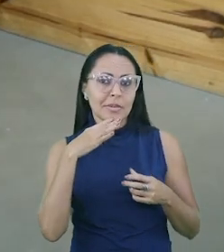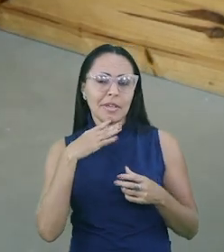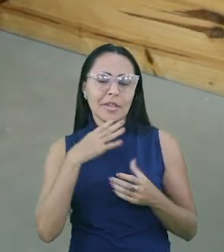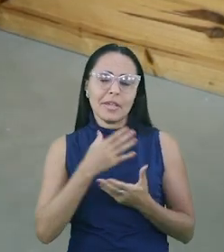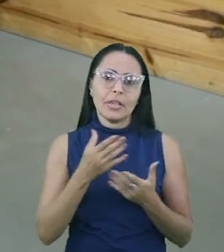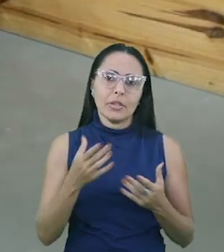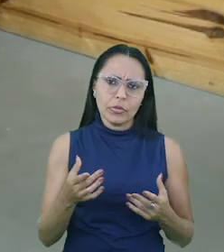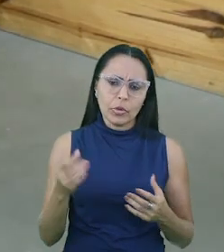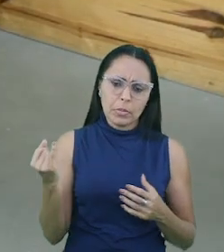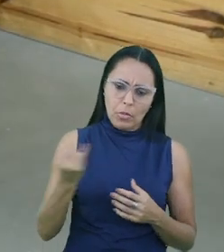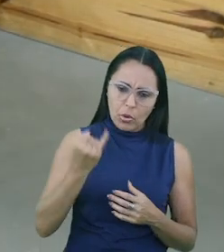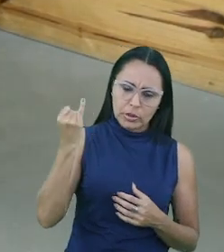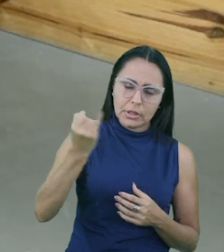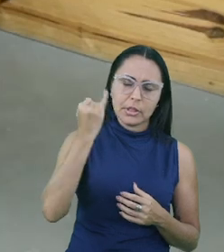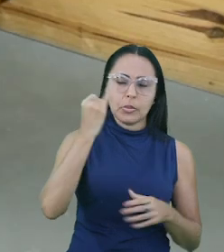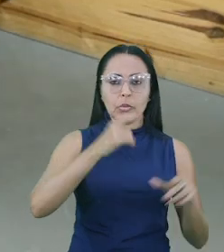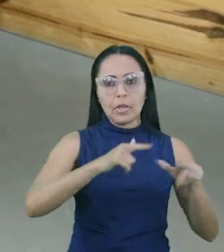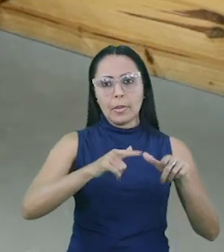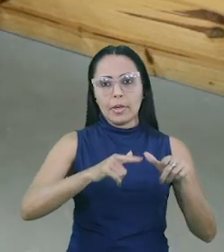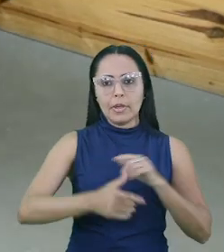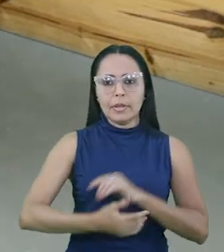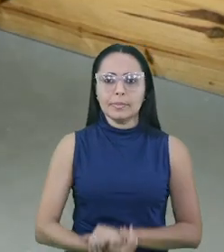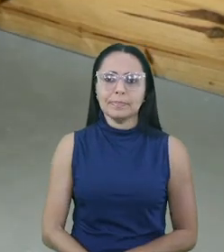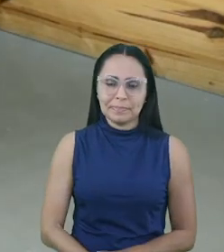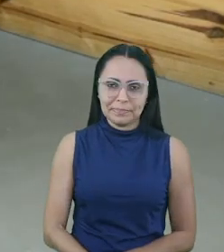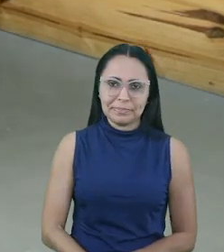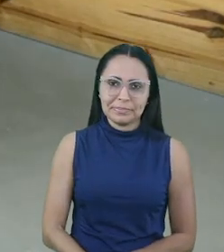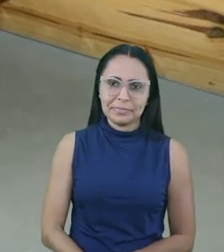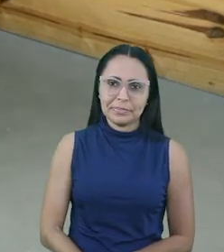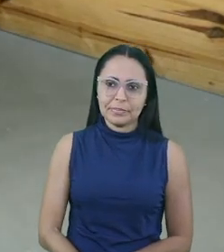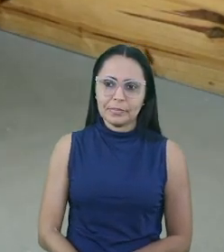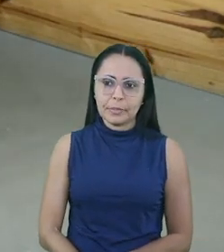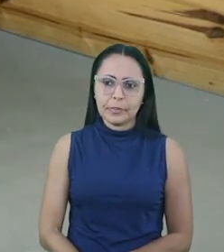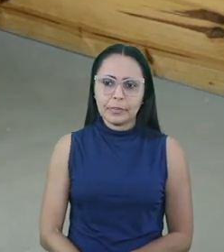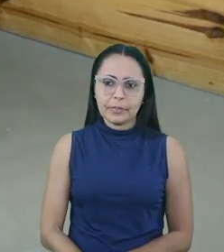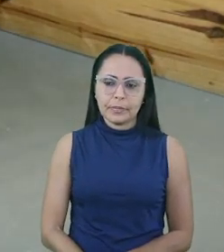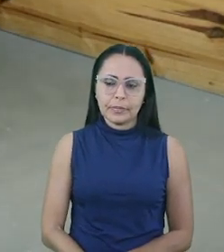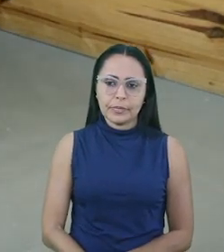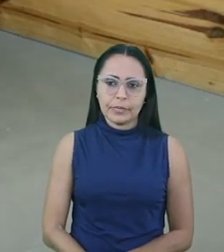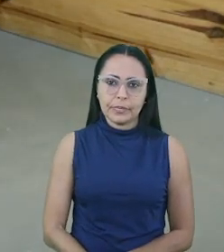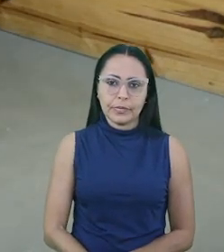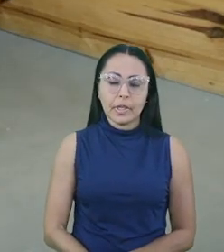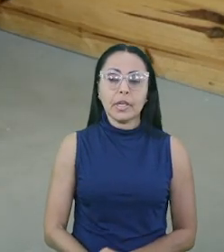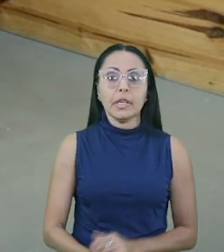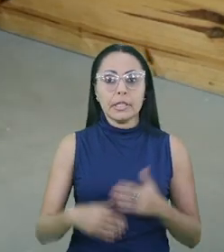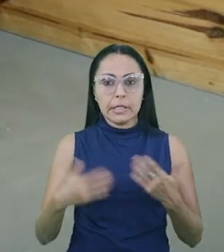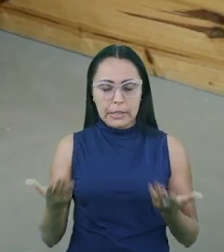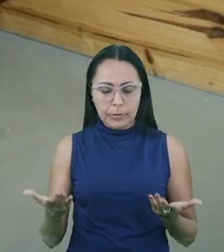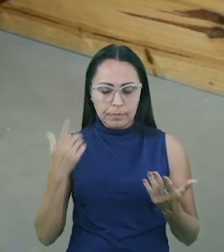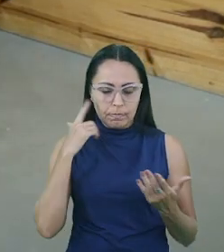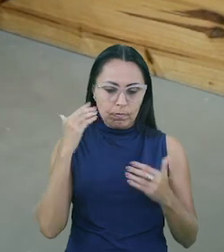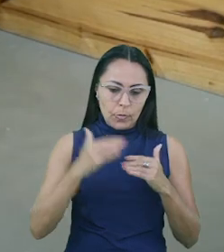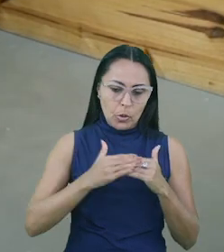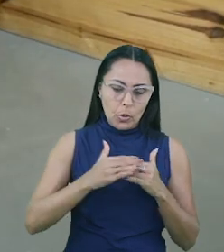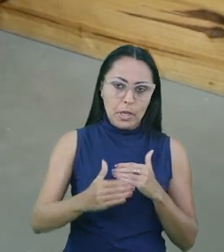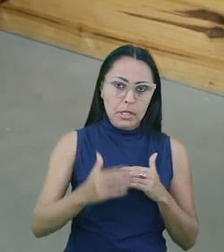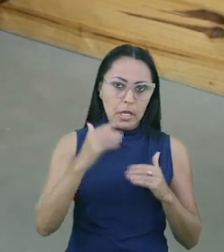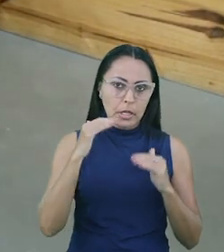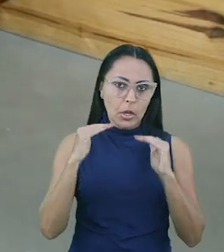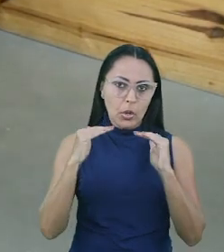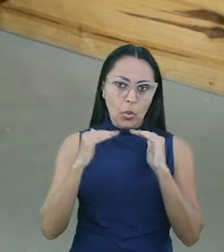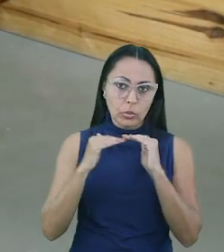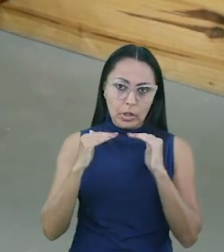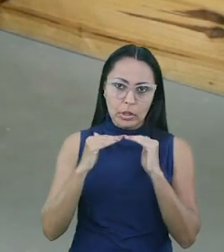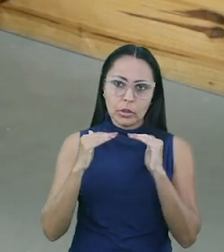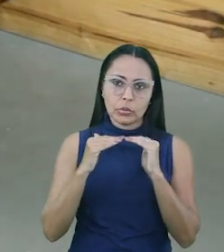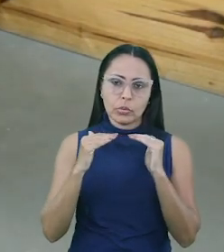gráfico foram importantes para trabalhar com outras coisas. Certo. Eu comecei a ter contato com o